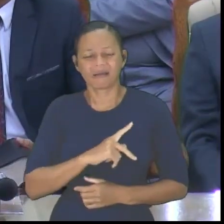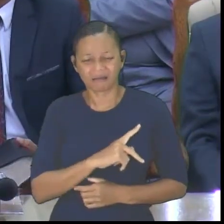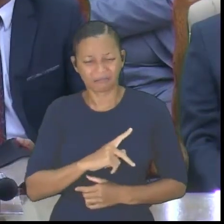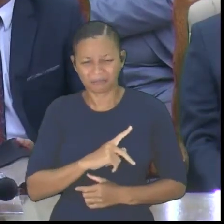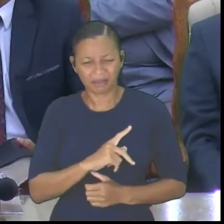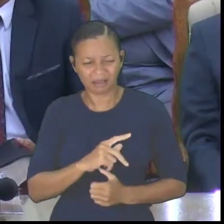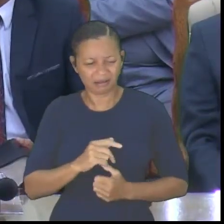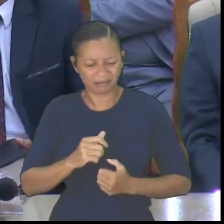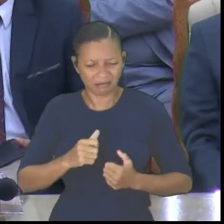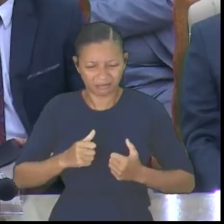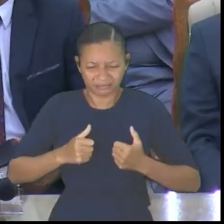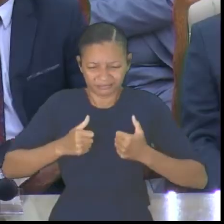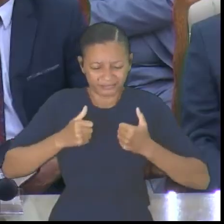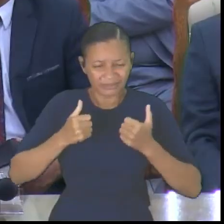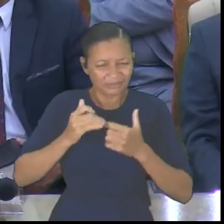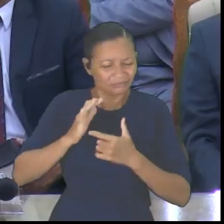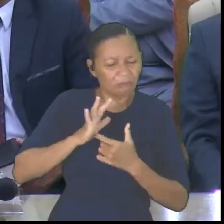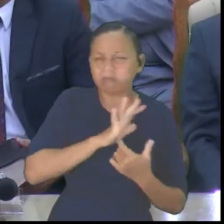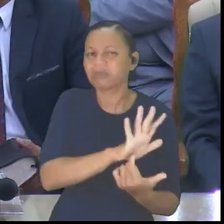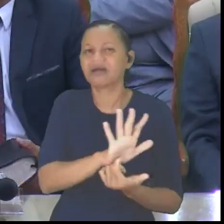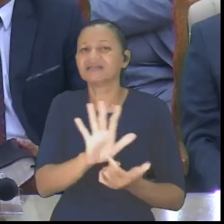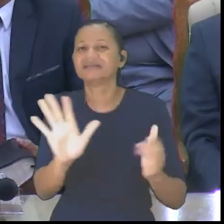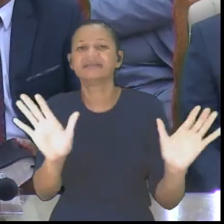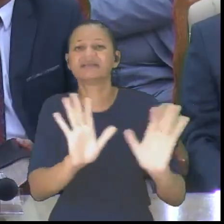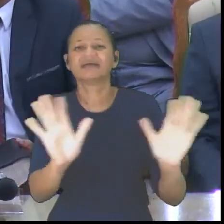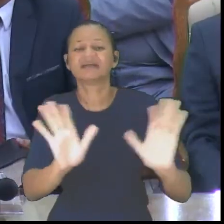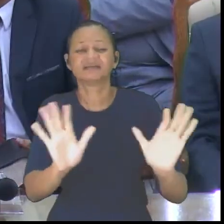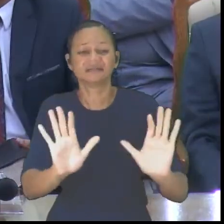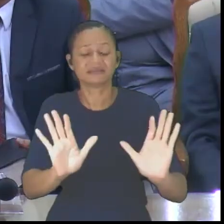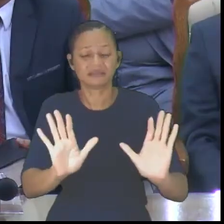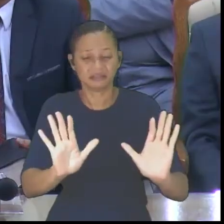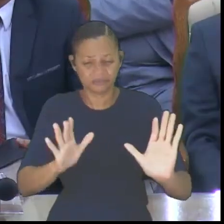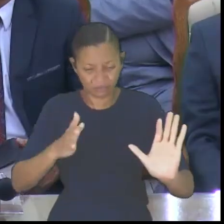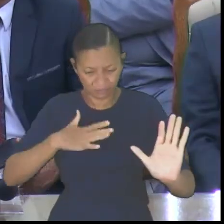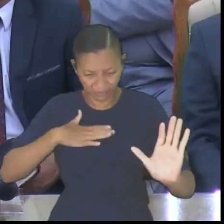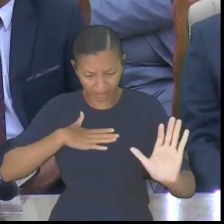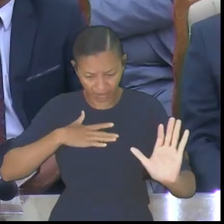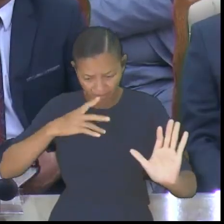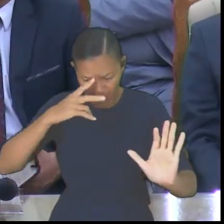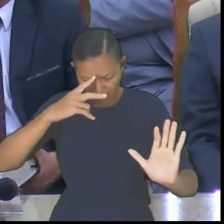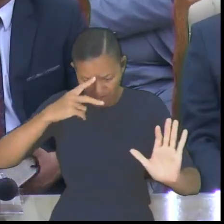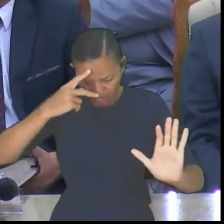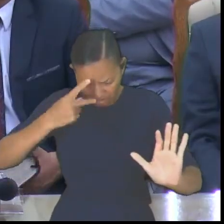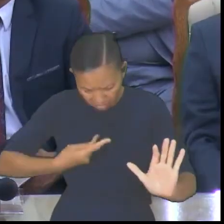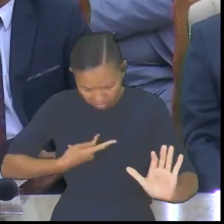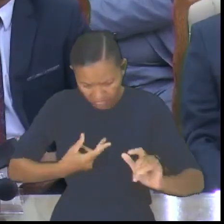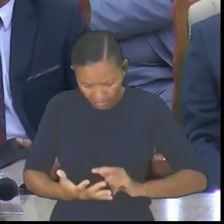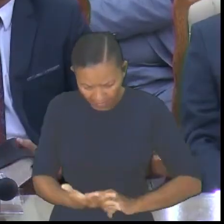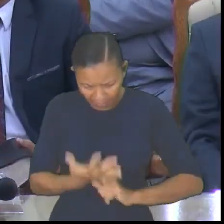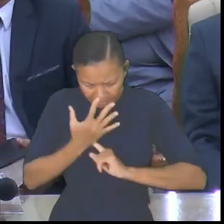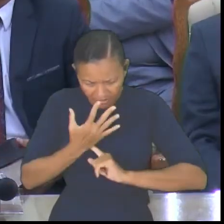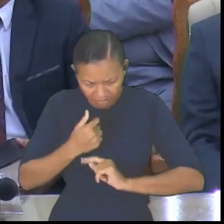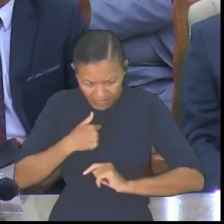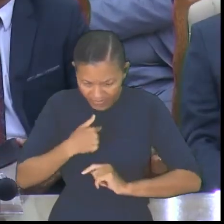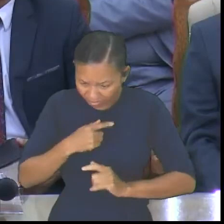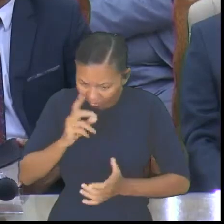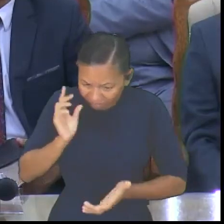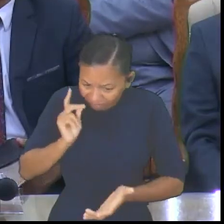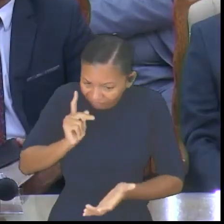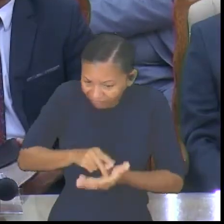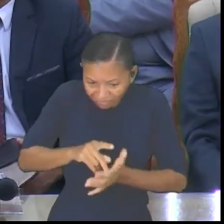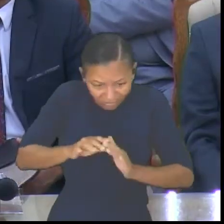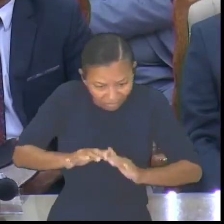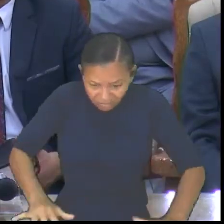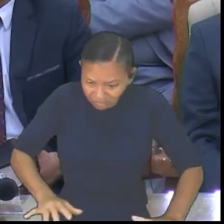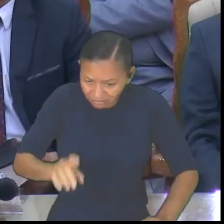às pessoas, mas expondo para ele mesmo a realidade das pessoas. E se você